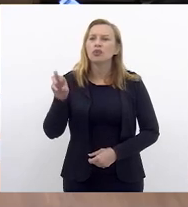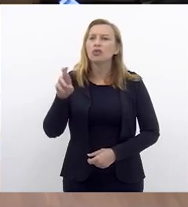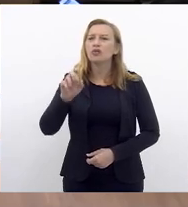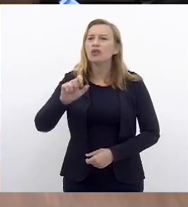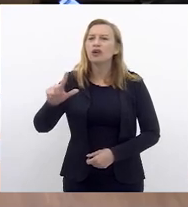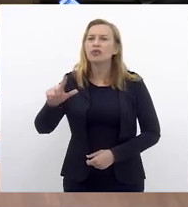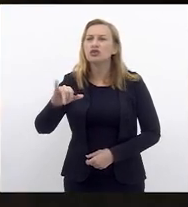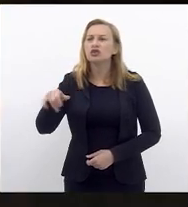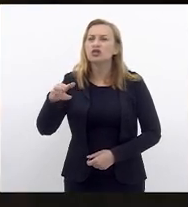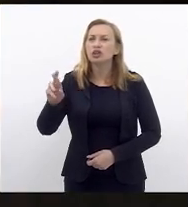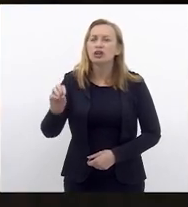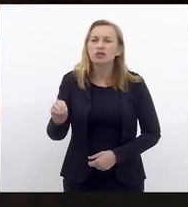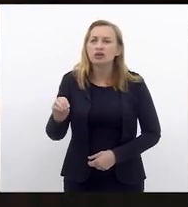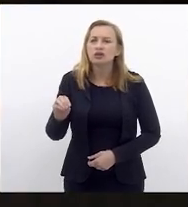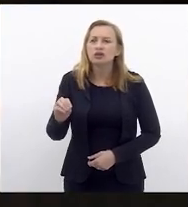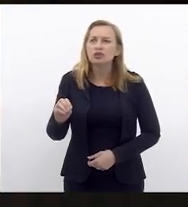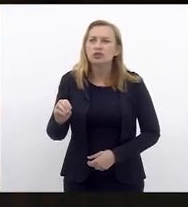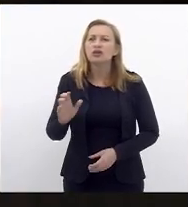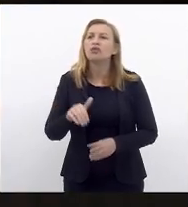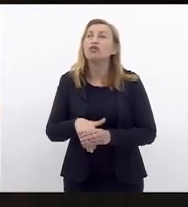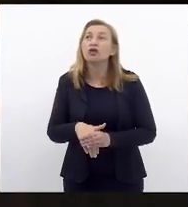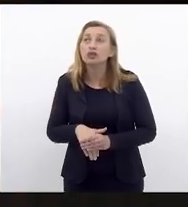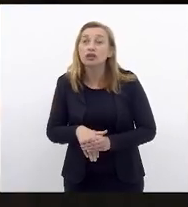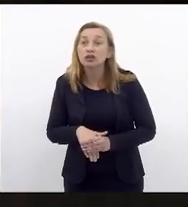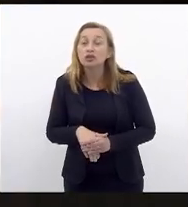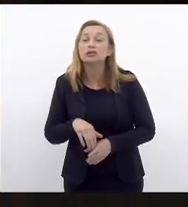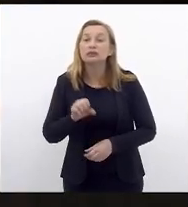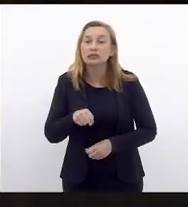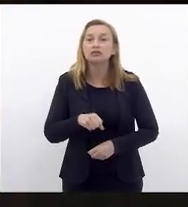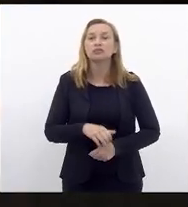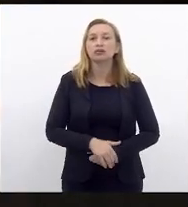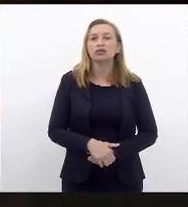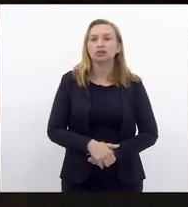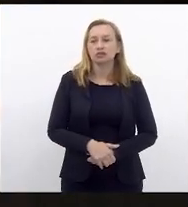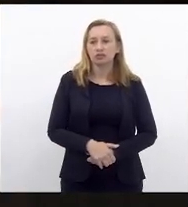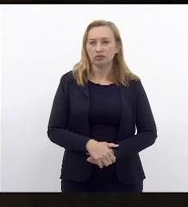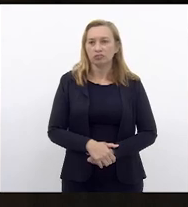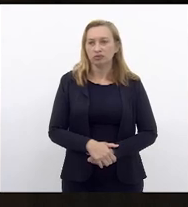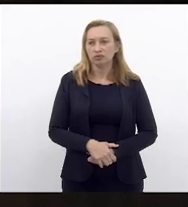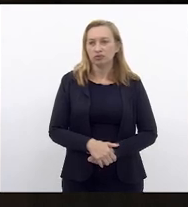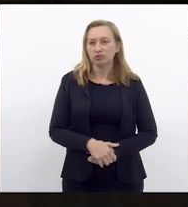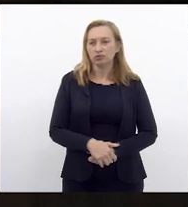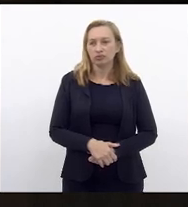Sim. Deputado Coronel Jairo, vota sim.